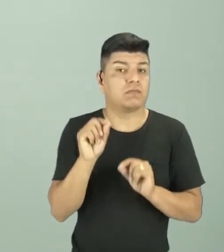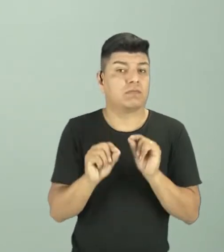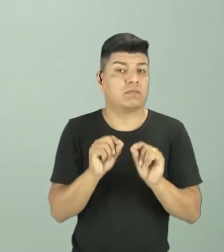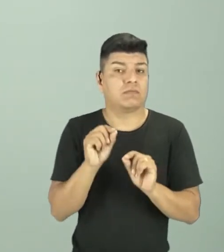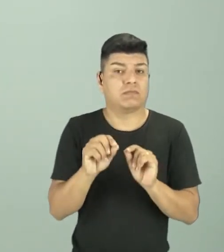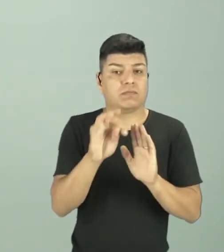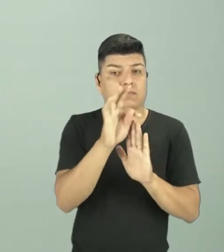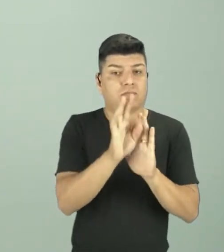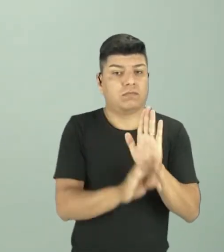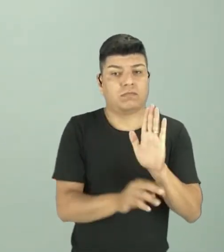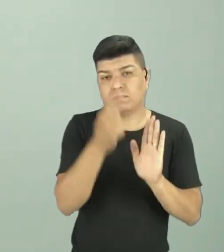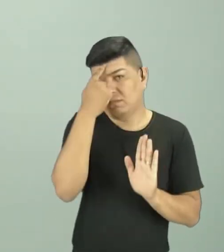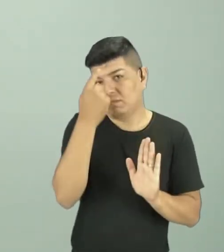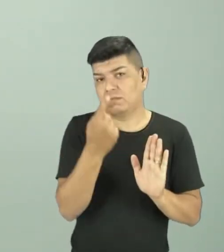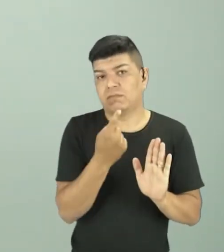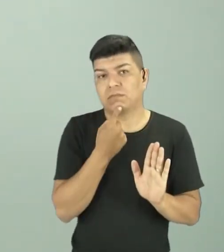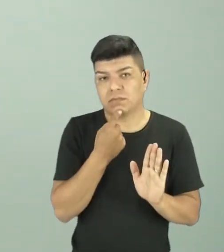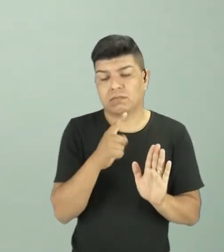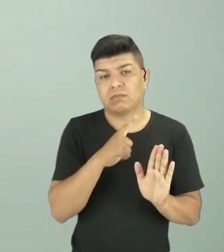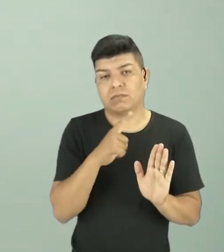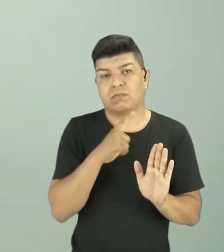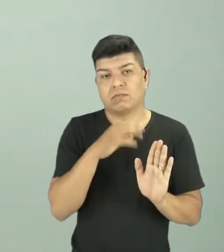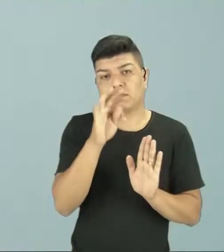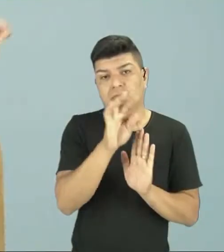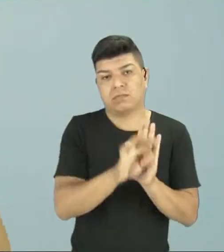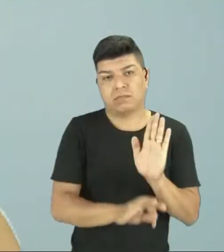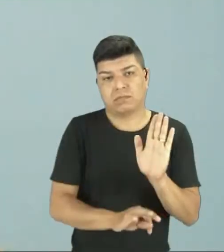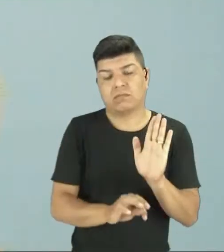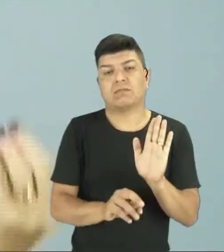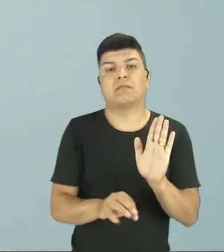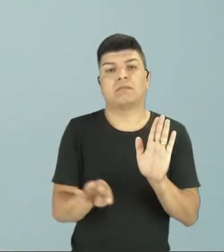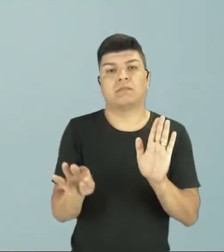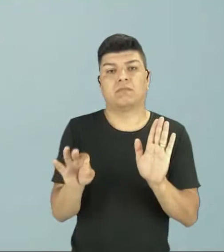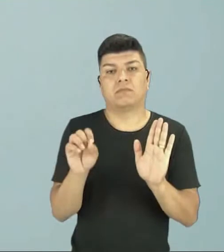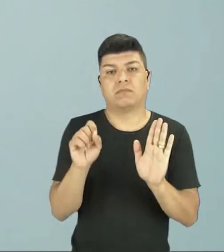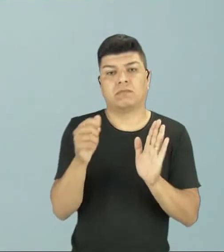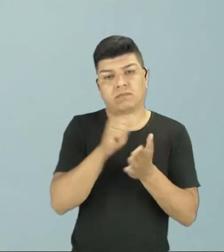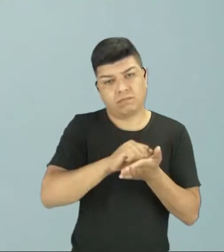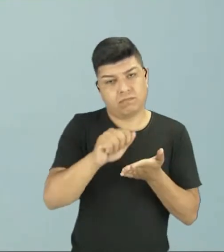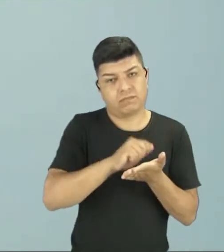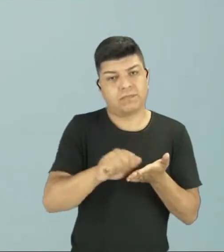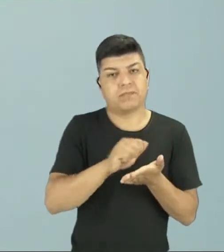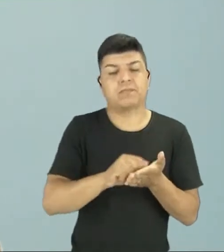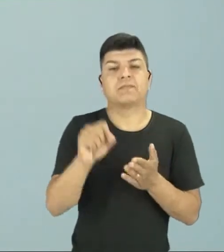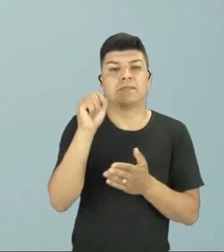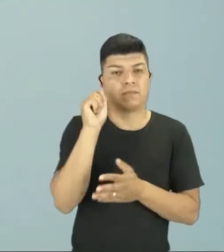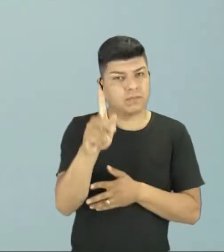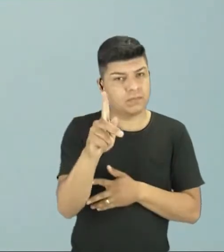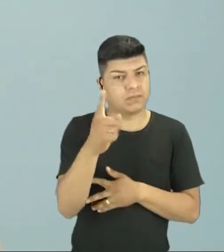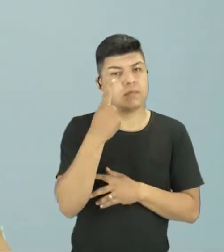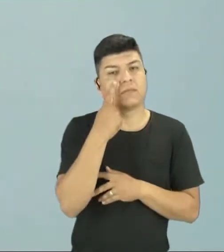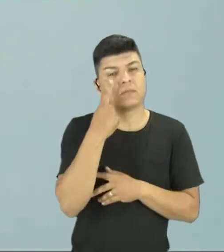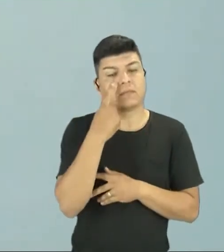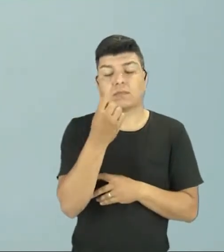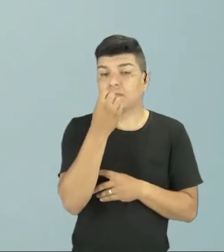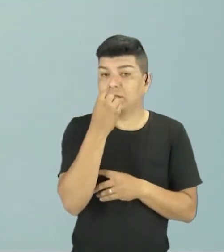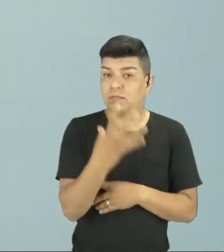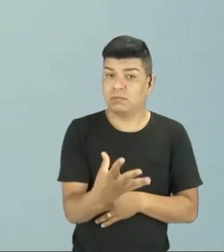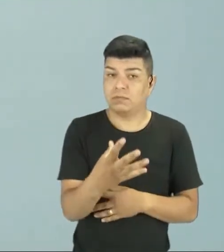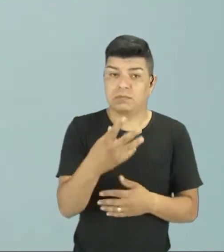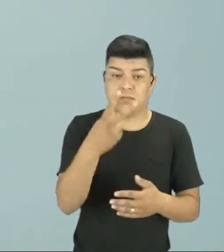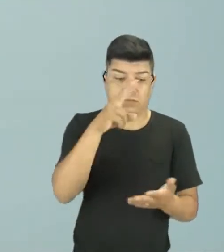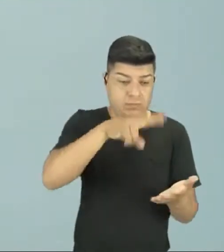tem um texto de imagem, quando tem um texto, né, escrito, ok? Observem bem, leiam